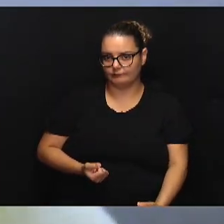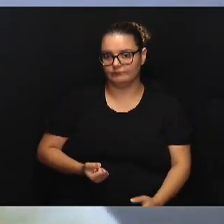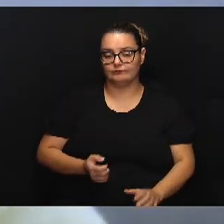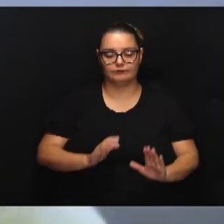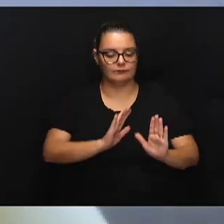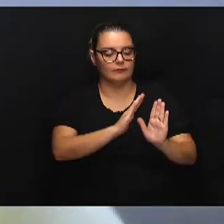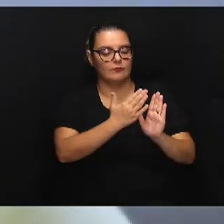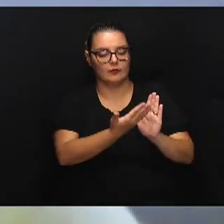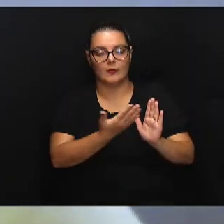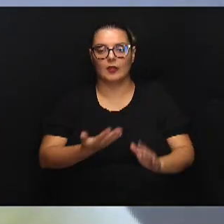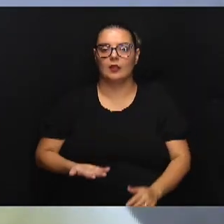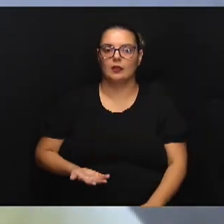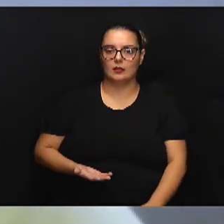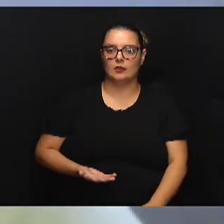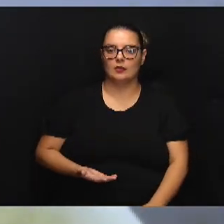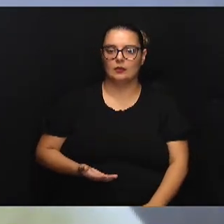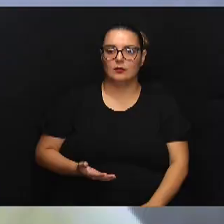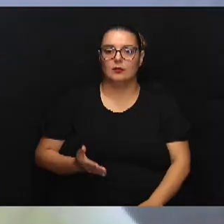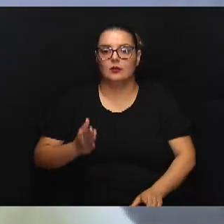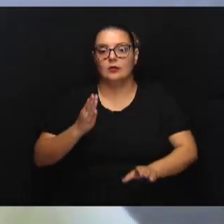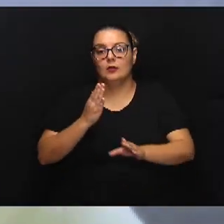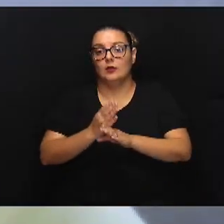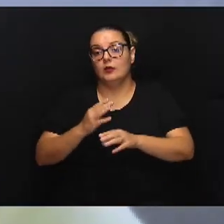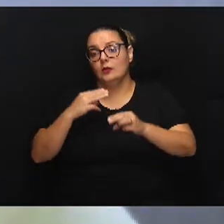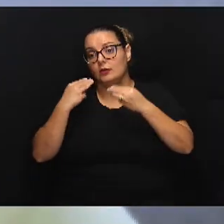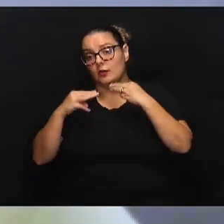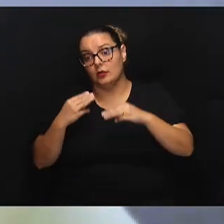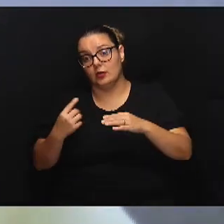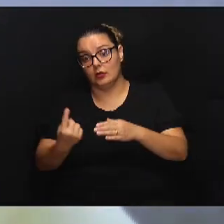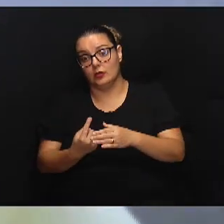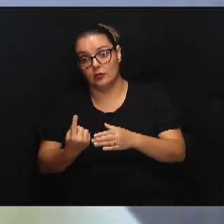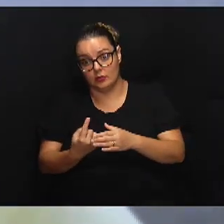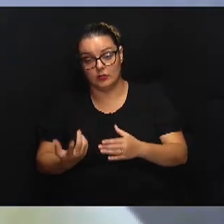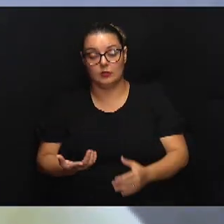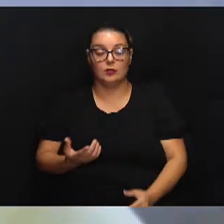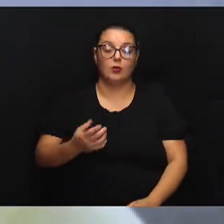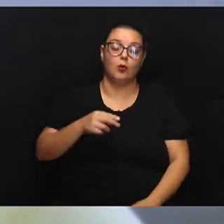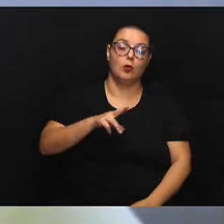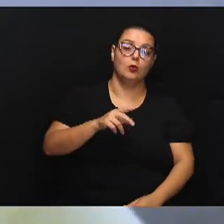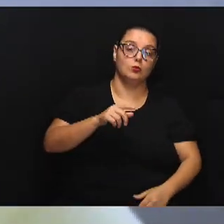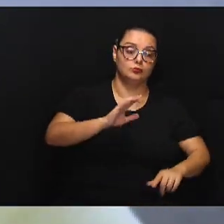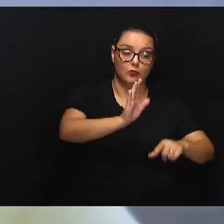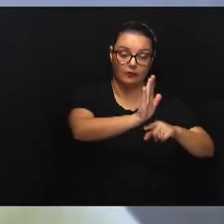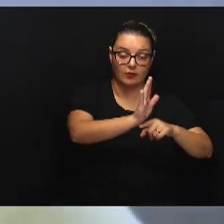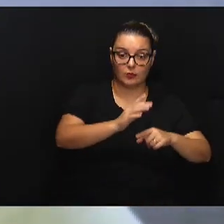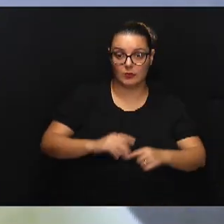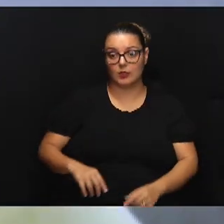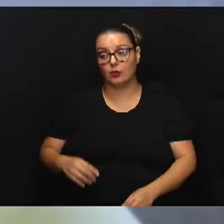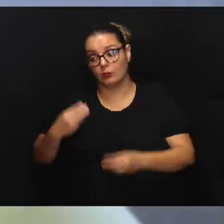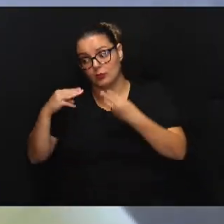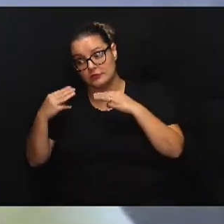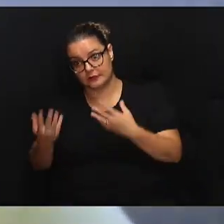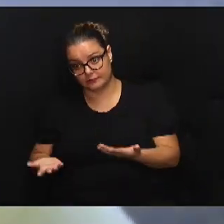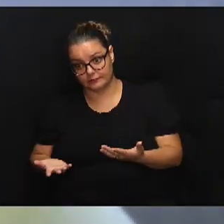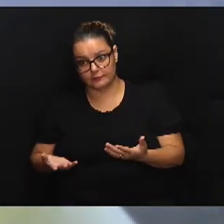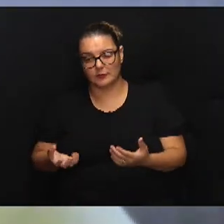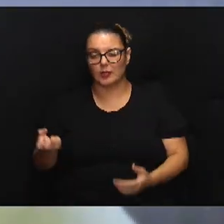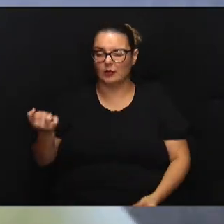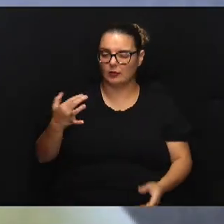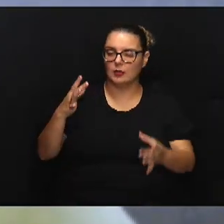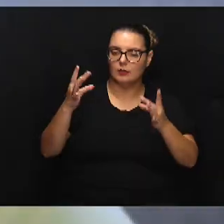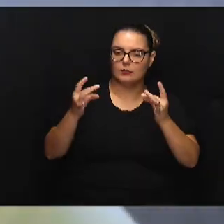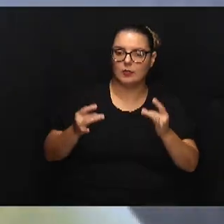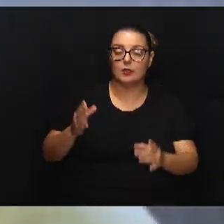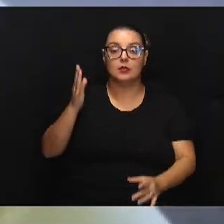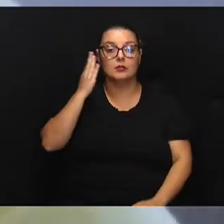estava realmente identificando se era um CD ou era um DVD. Então, quantos detalhes. Então, ela